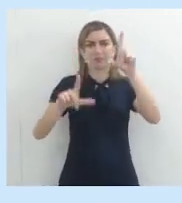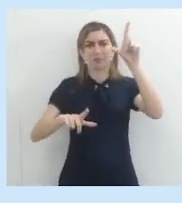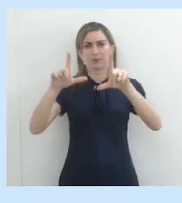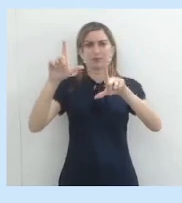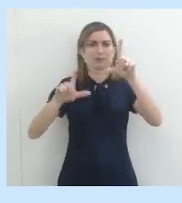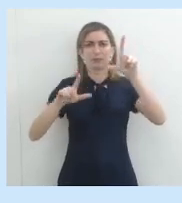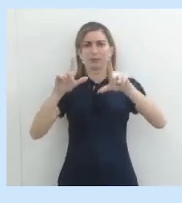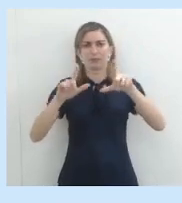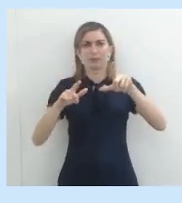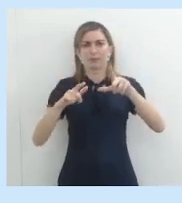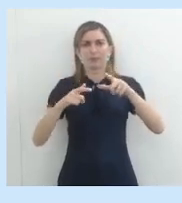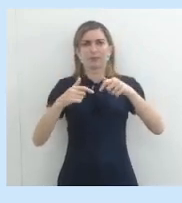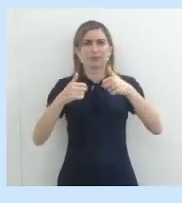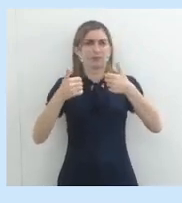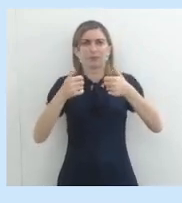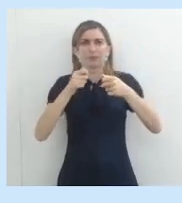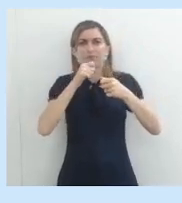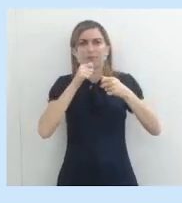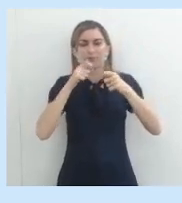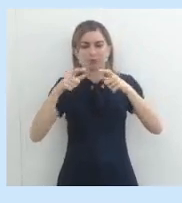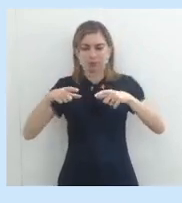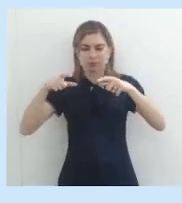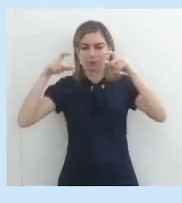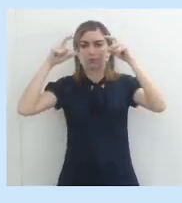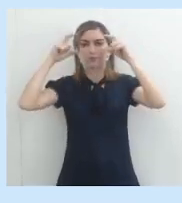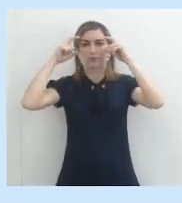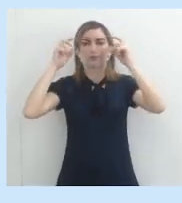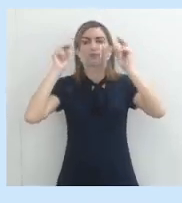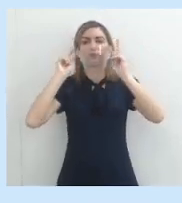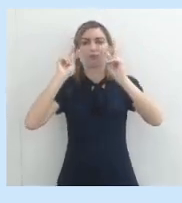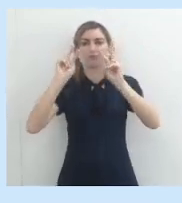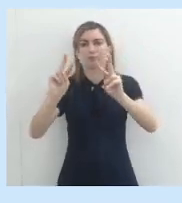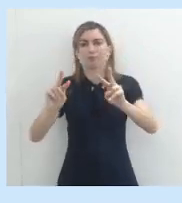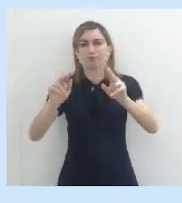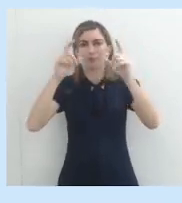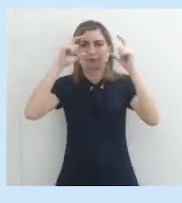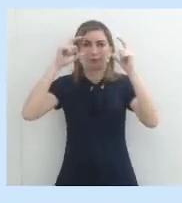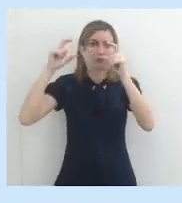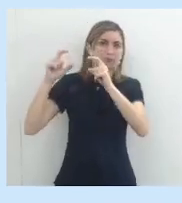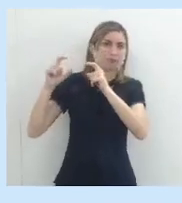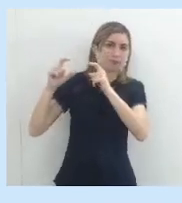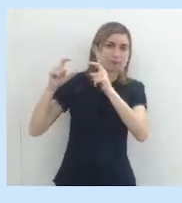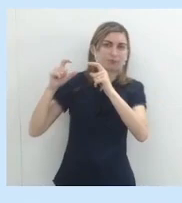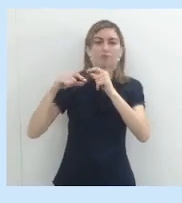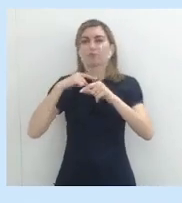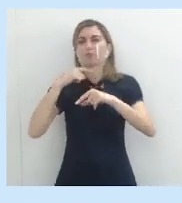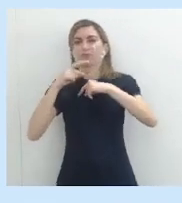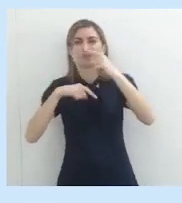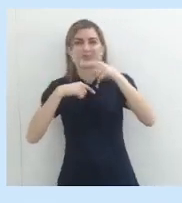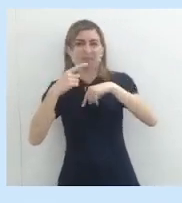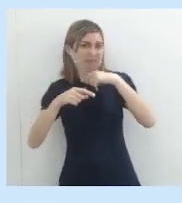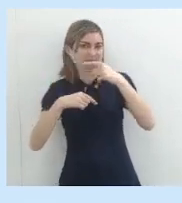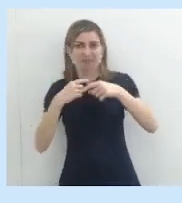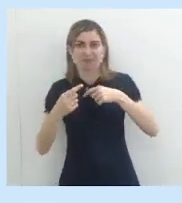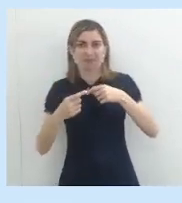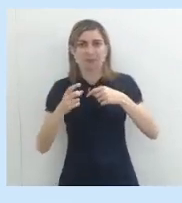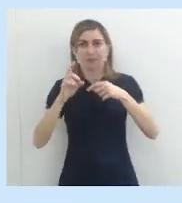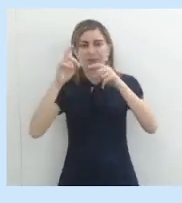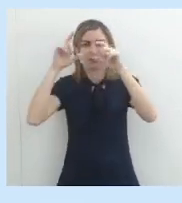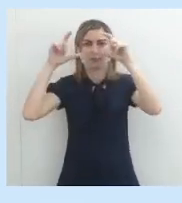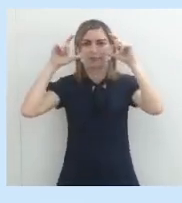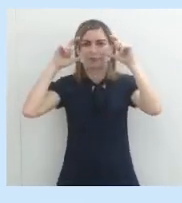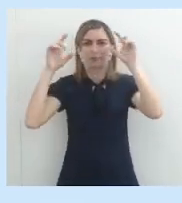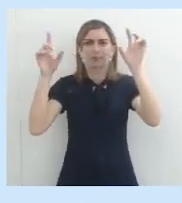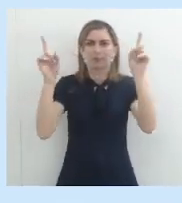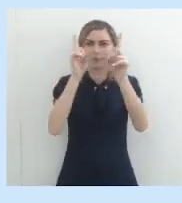tridimensional sem o óculos. Então, você só consegue enxergar, né, assim, o objeto, assim, as coisas saindo da tela, a ilusão que está saindo,